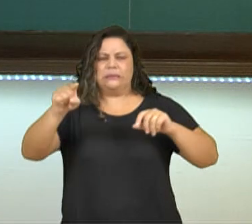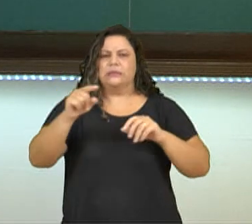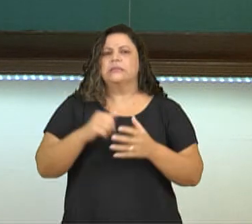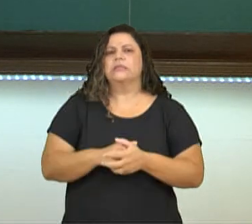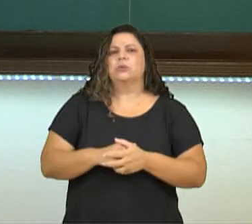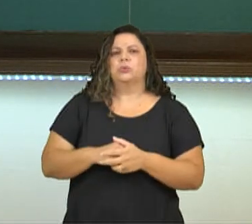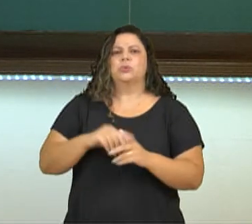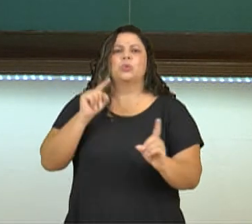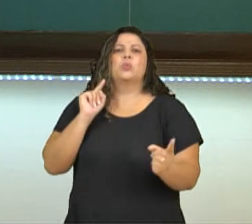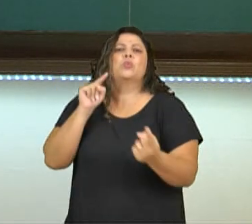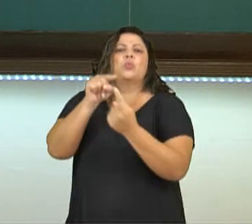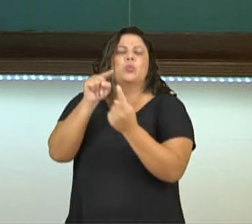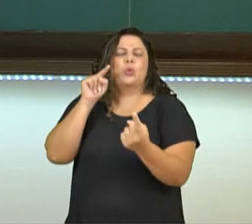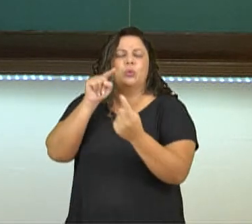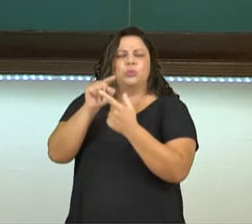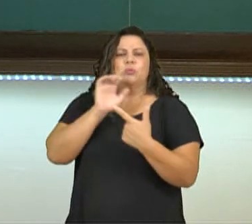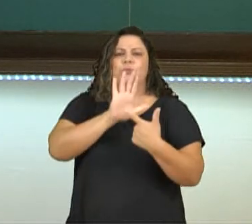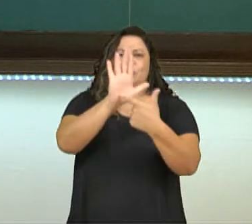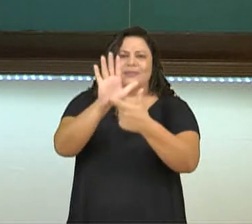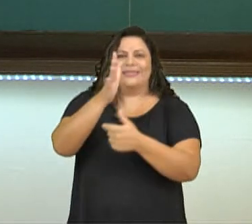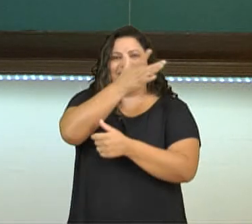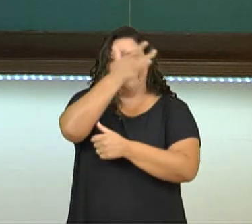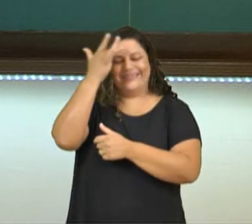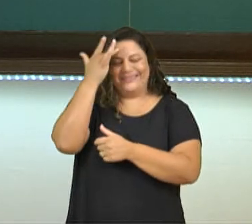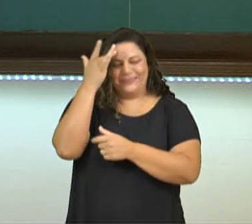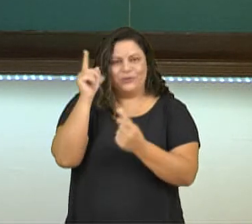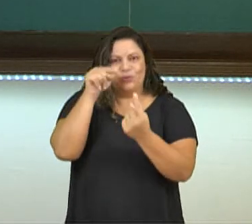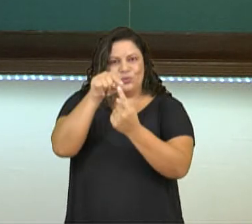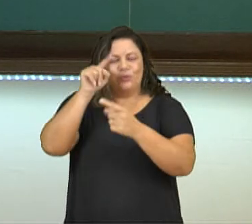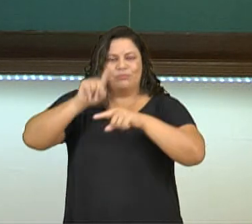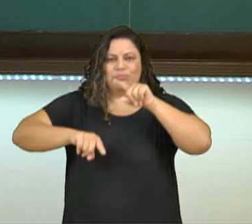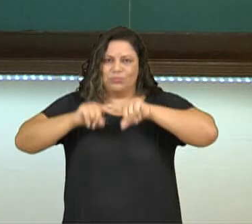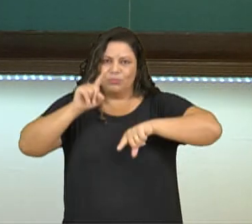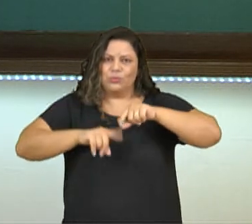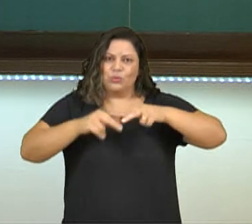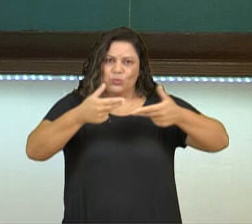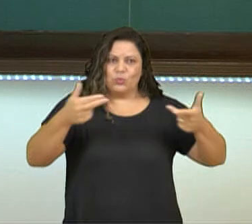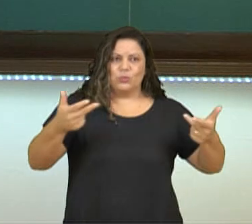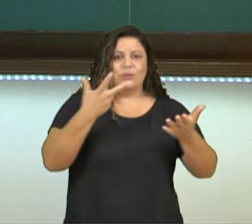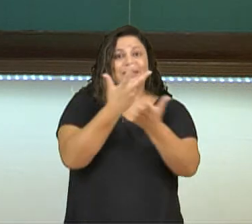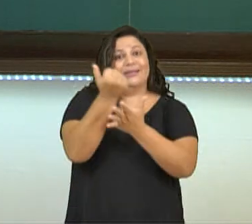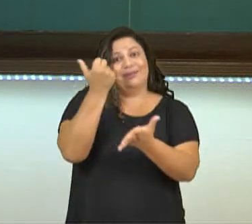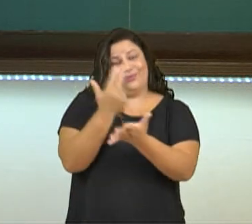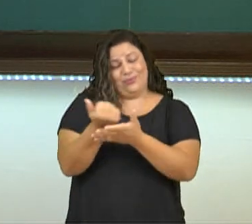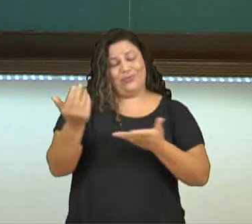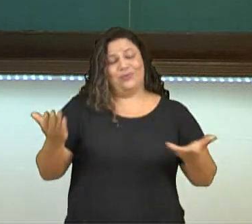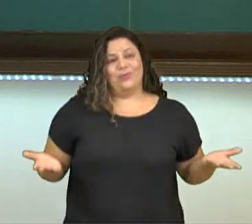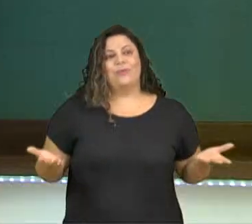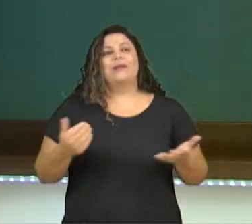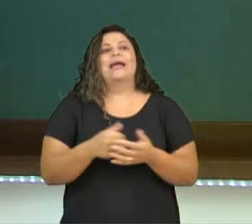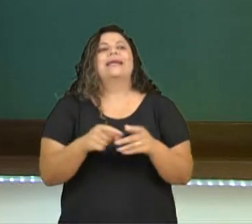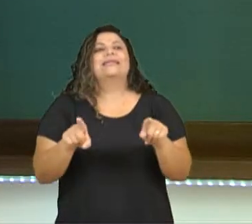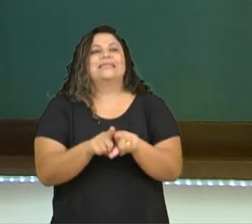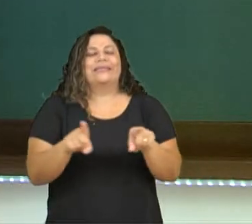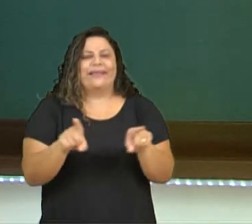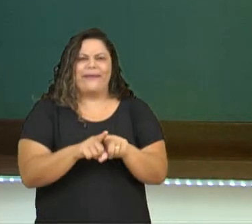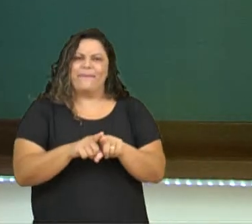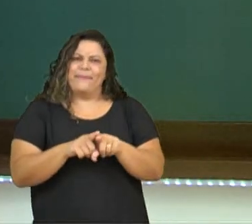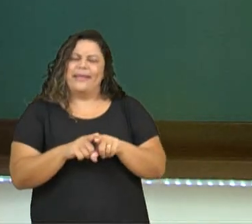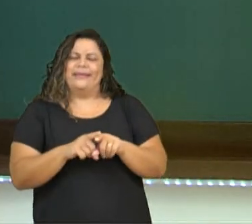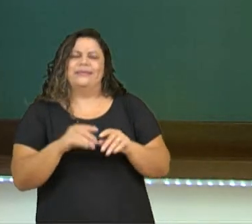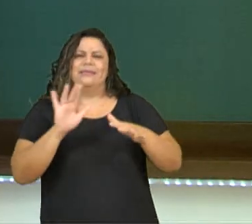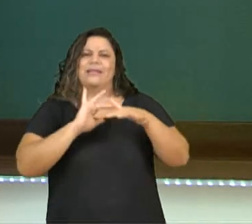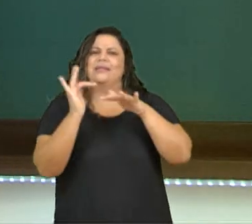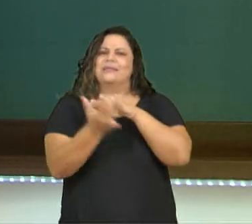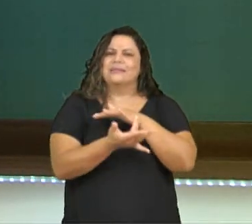por objetivo apresentar às pessoas determinados produtos para que elas venham consumir. E ainda nós vamos encontrar nas mídias